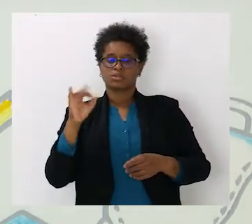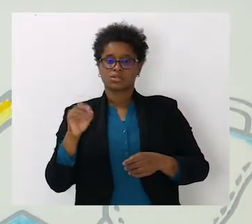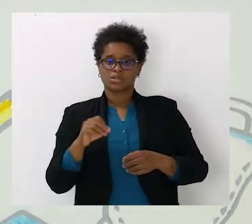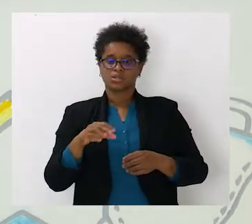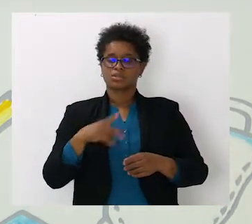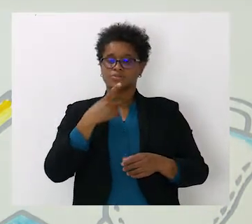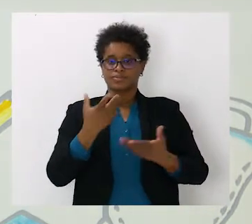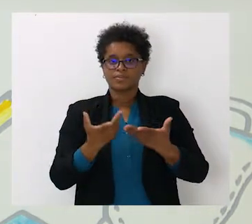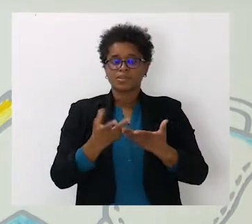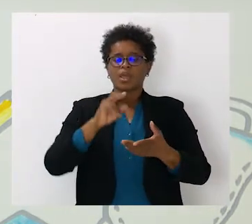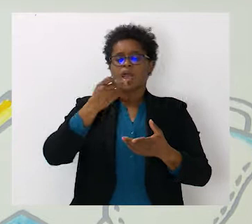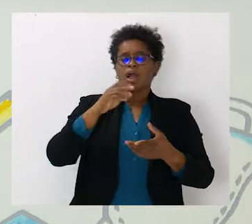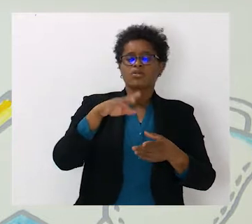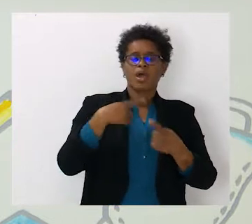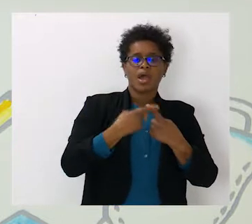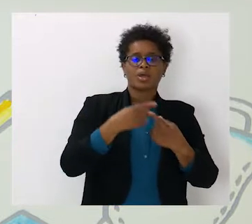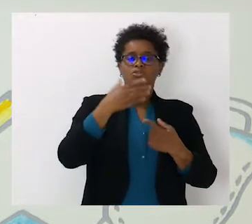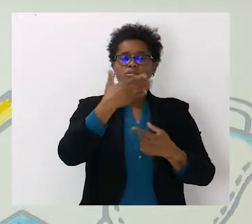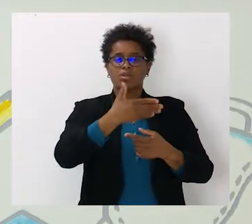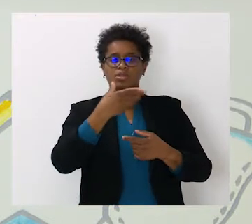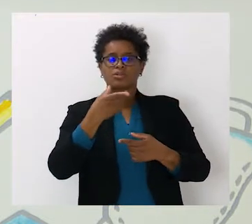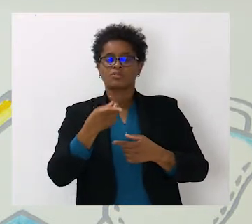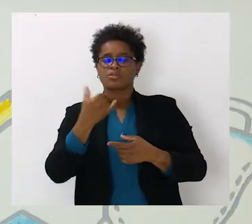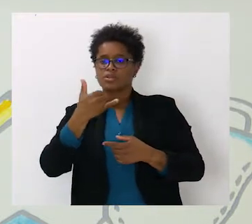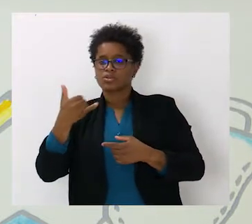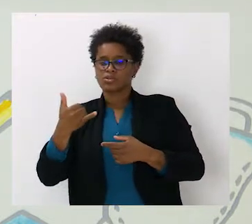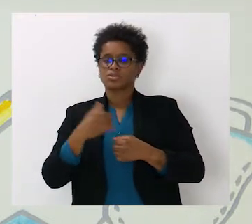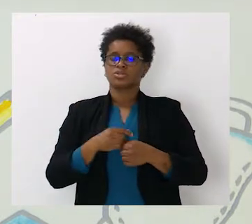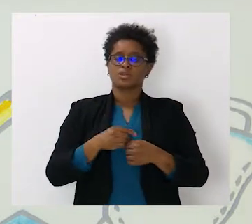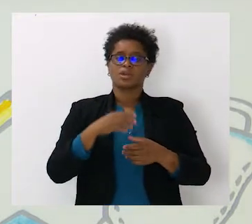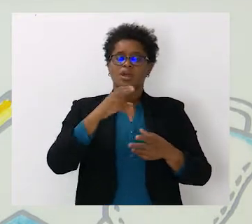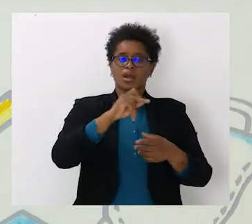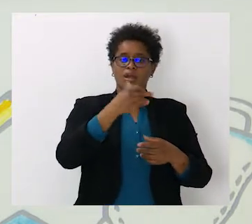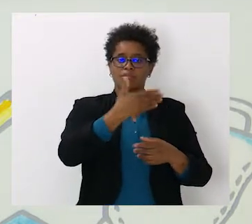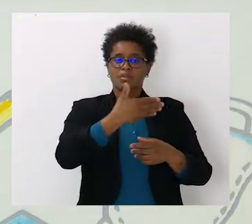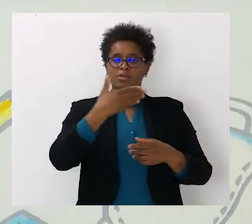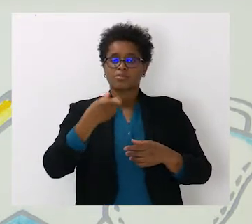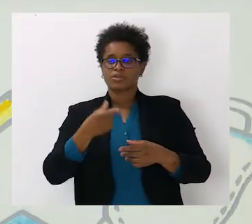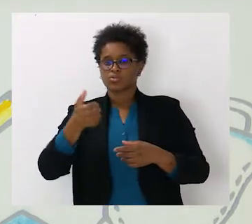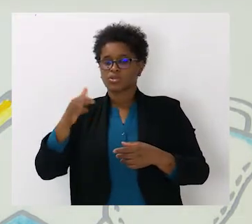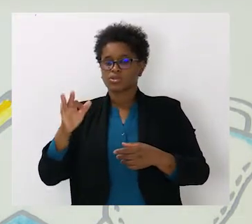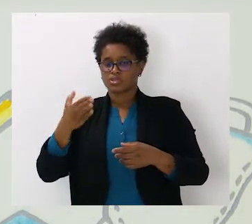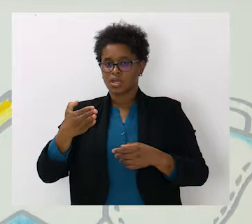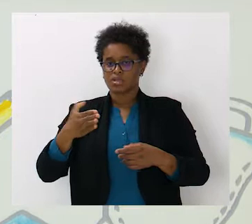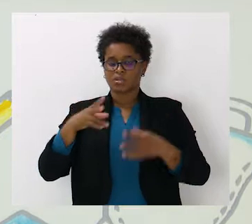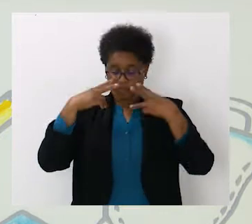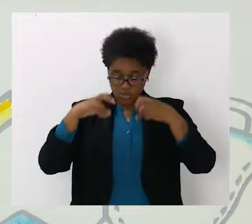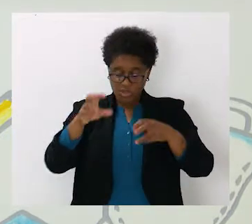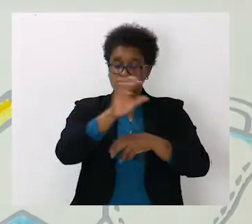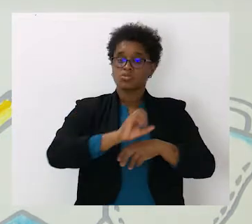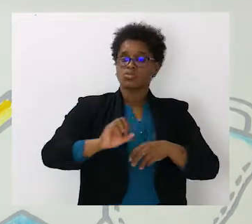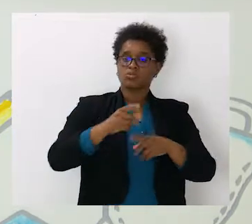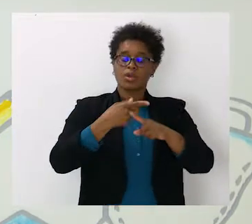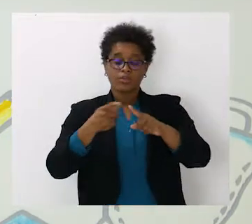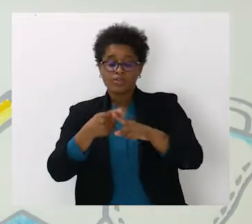Childe. Portanto, em que ano? Ano 1822 a 1957. Na sua pesquisa,